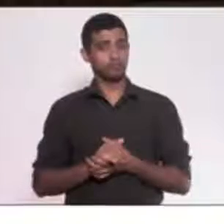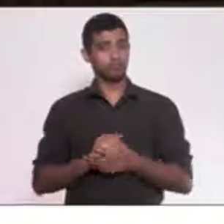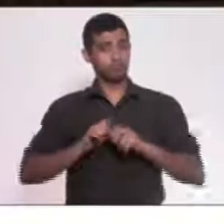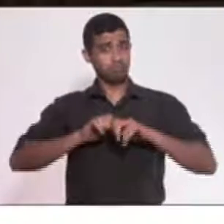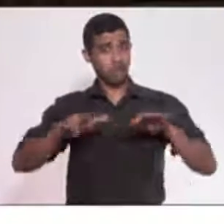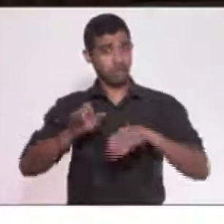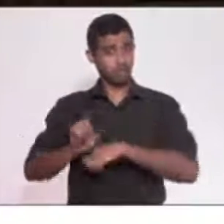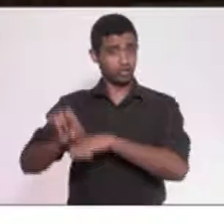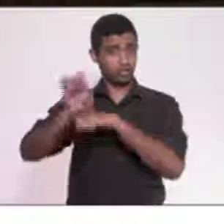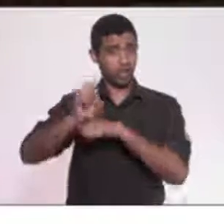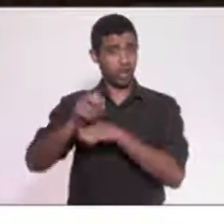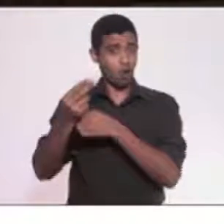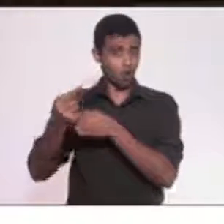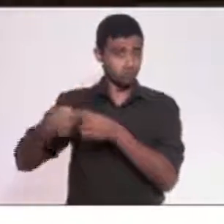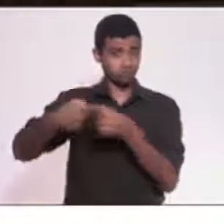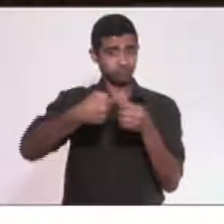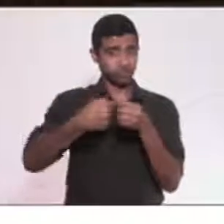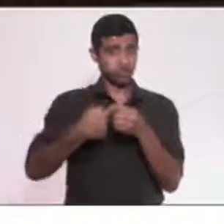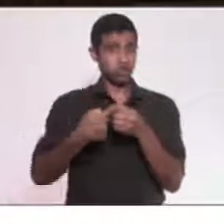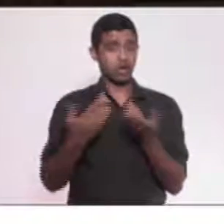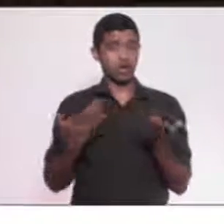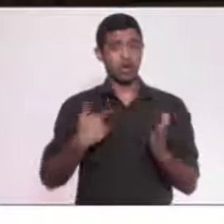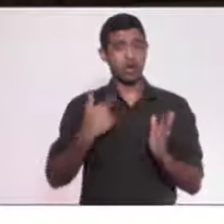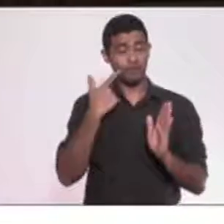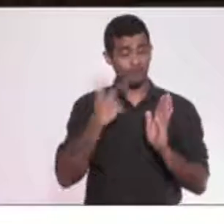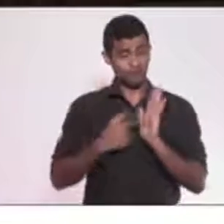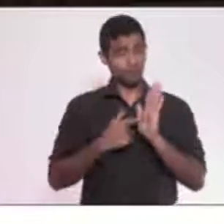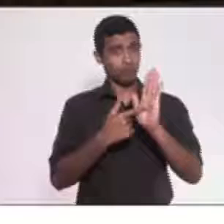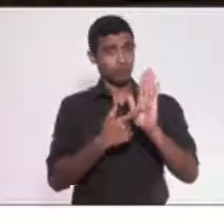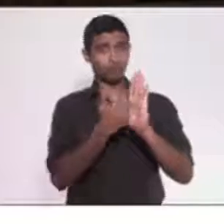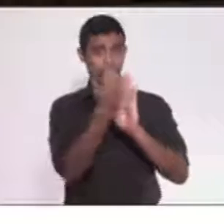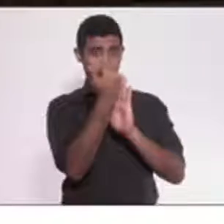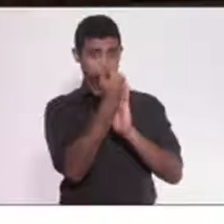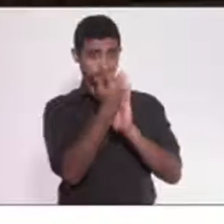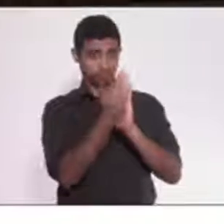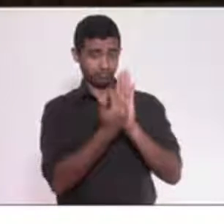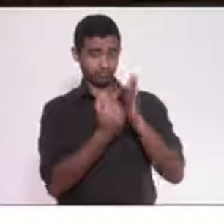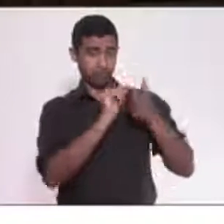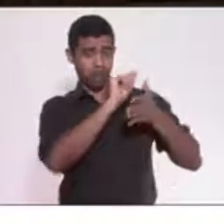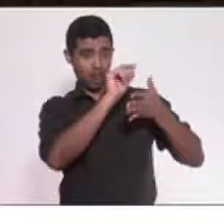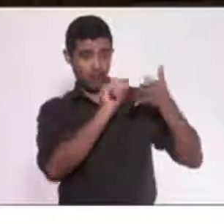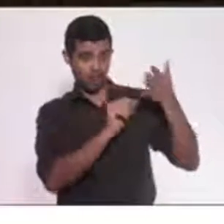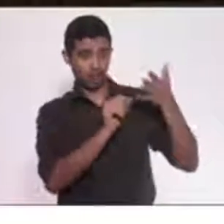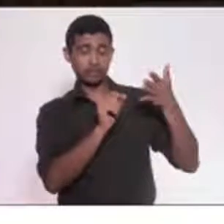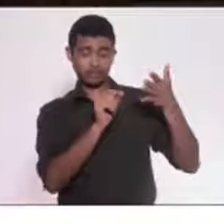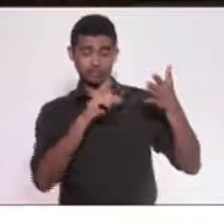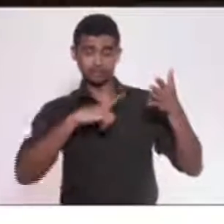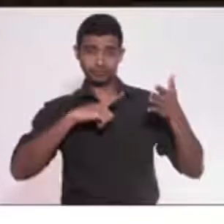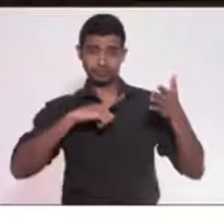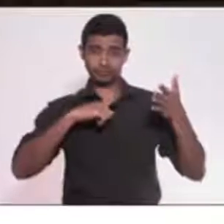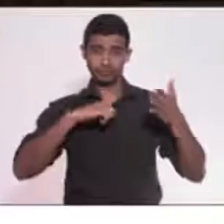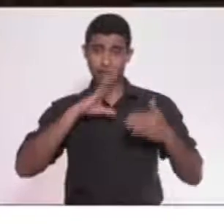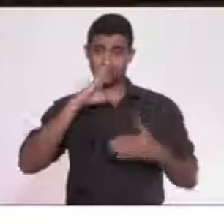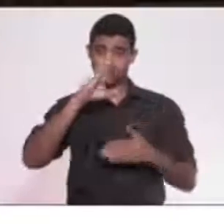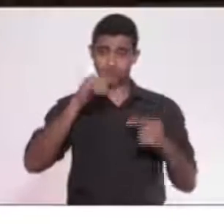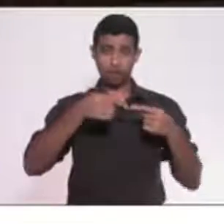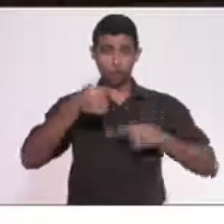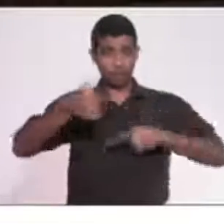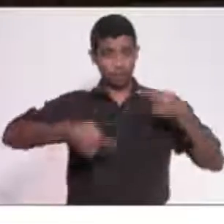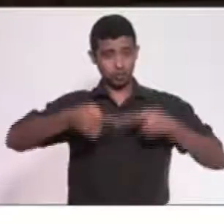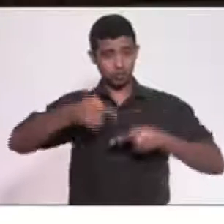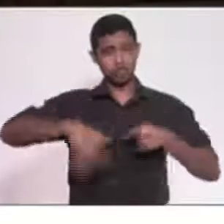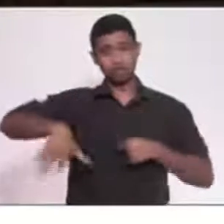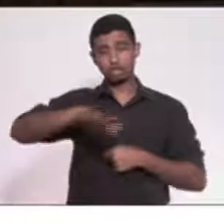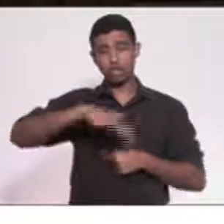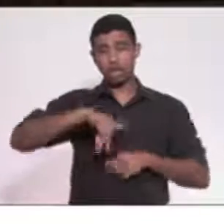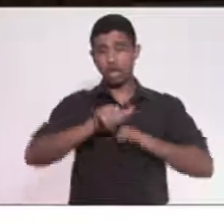seus municípios. Ou seja, eu estou trazendo aqui alguns elementos que me parecem muito centrais na discussão mais geral da reforma